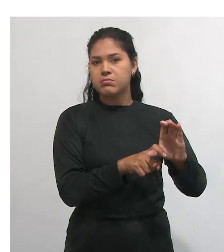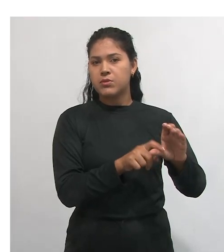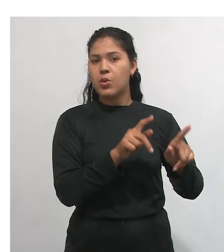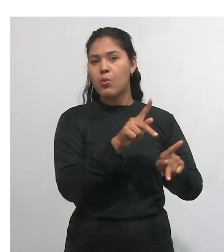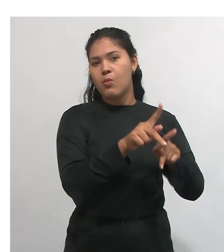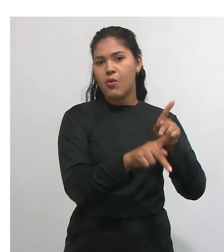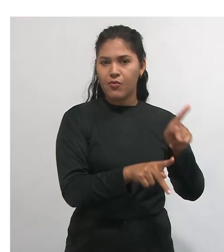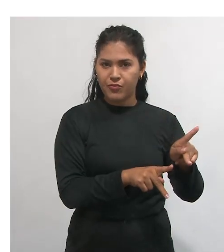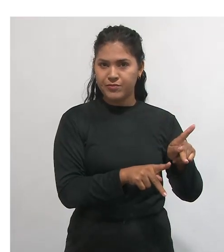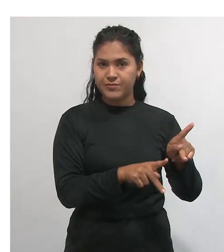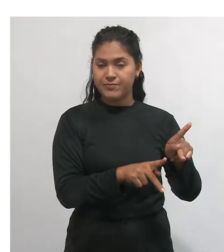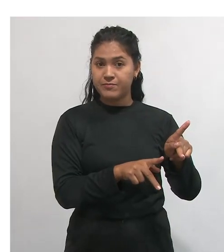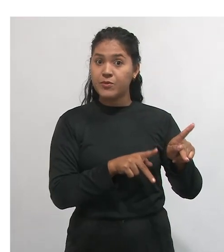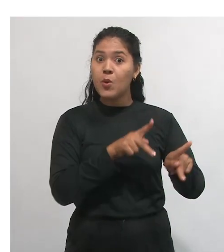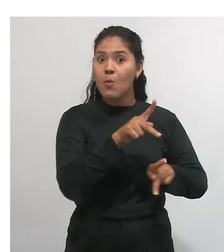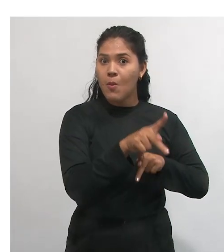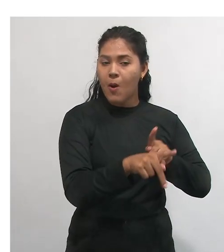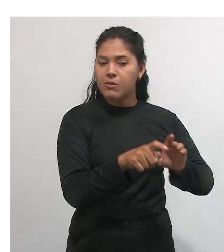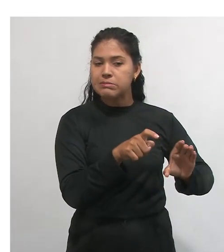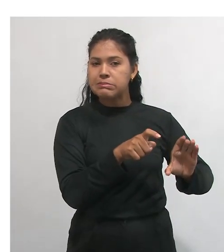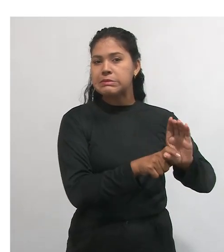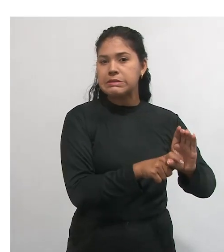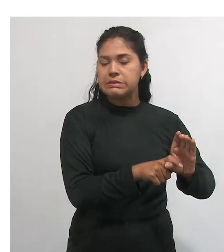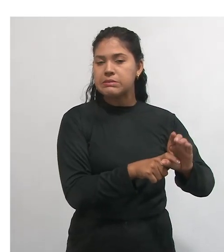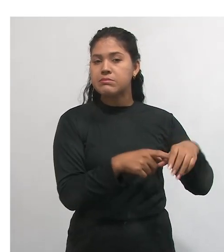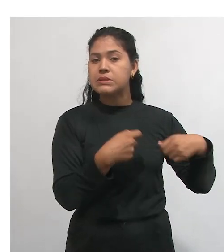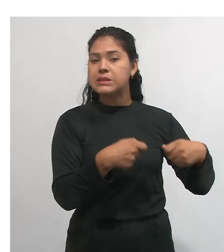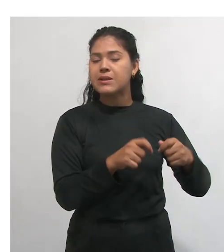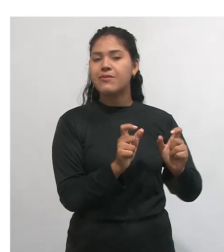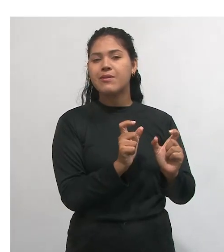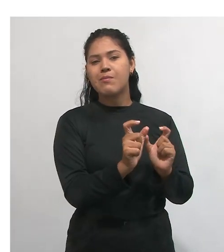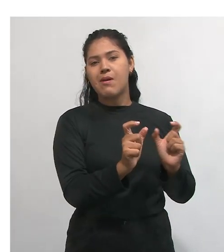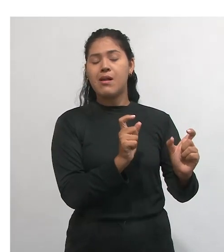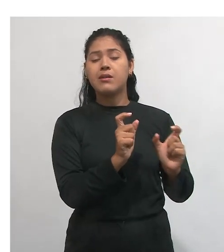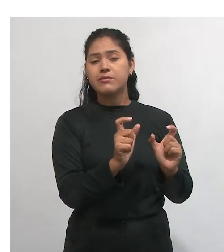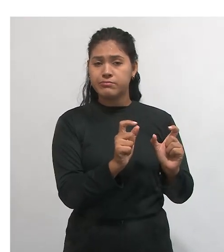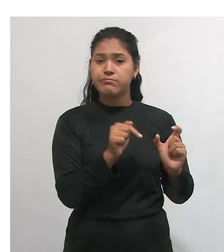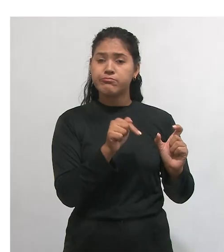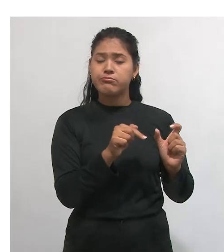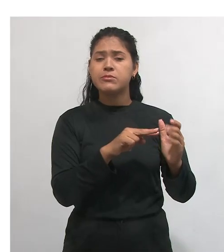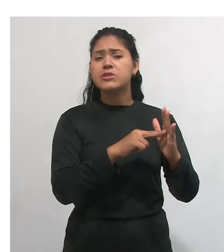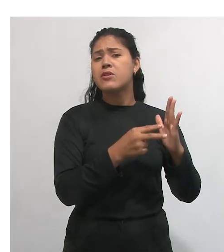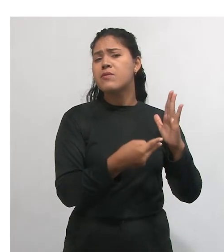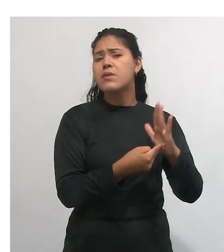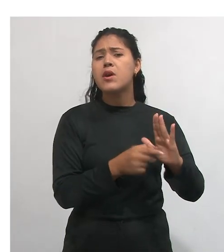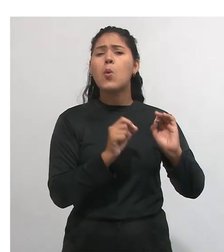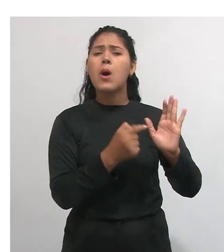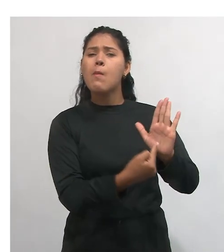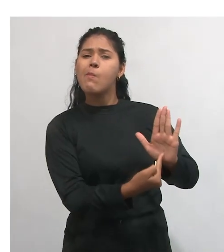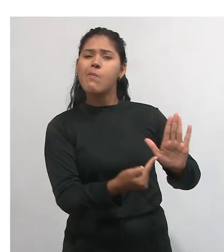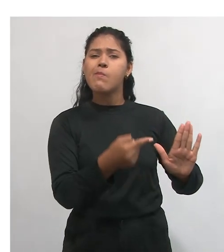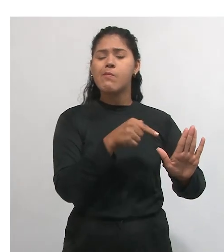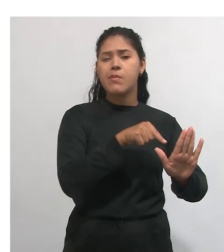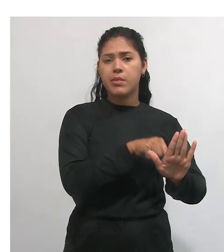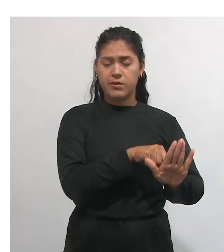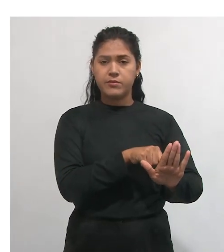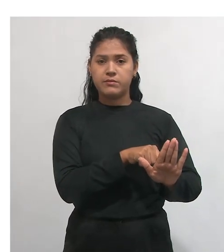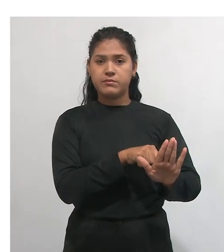palavra, criar coerções para expressar através da